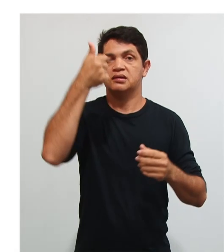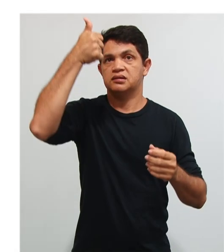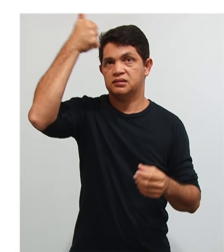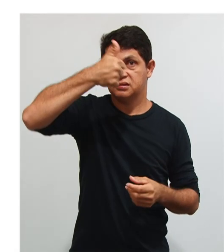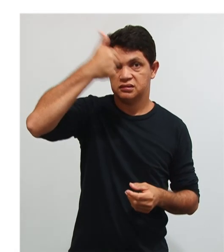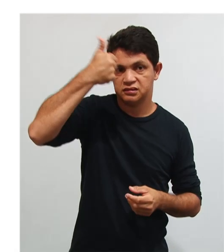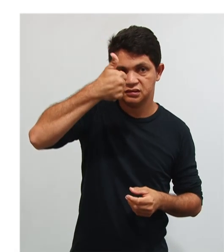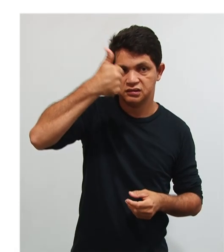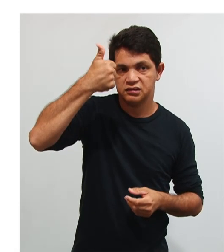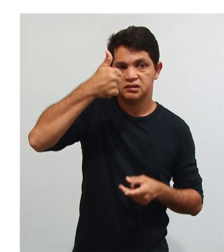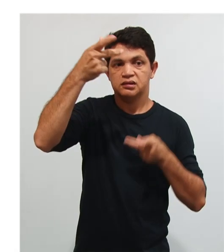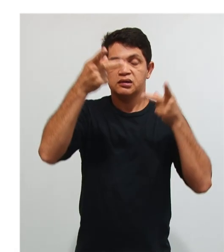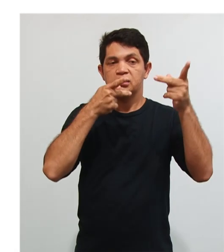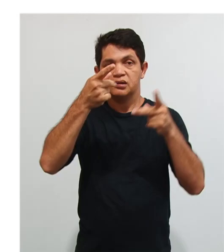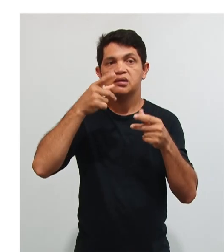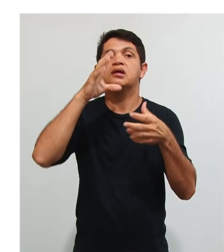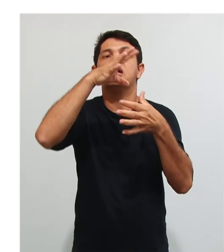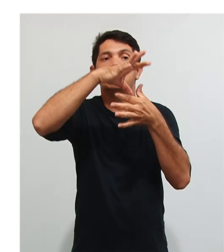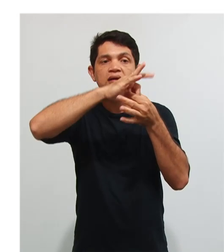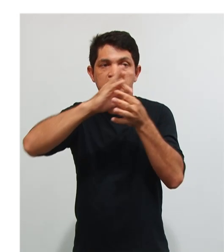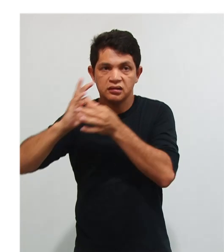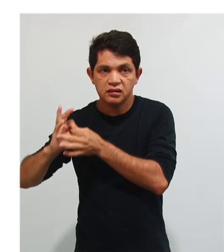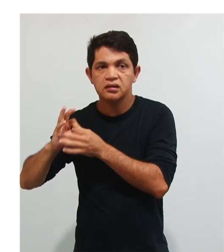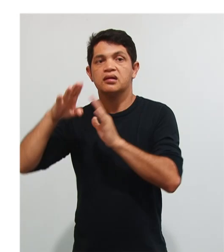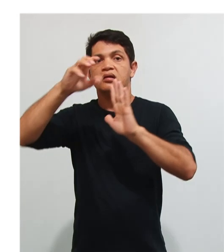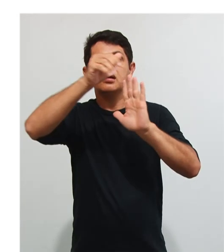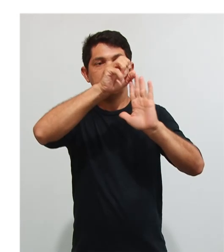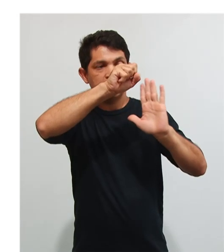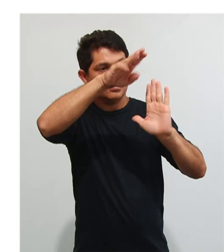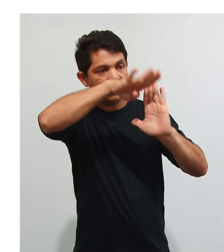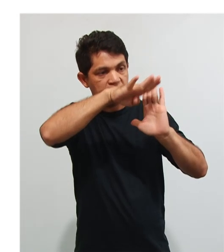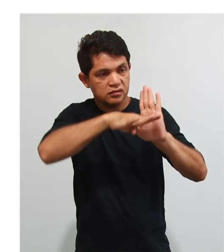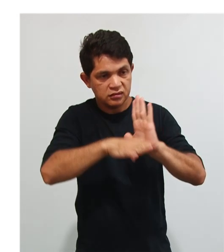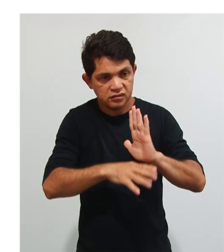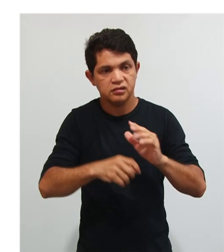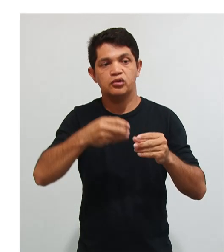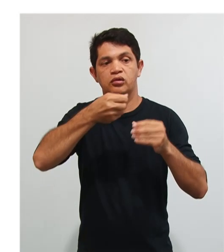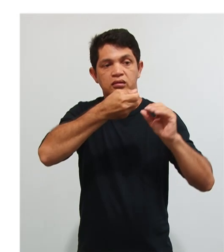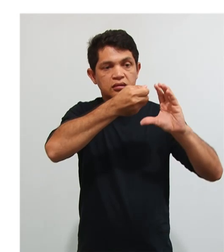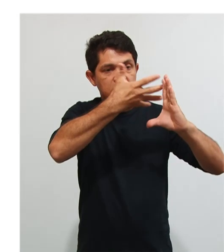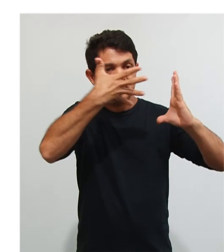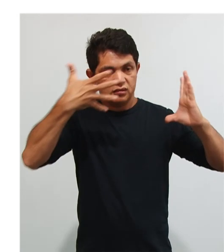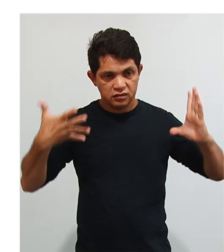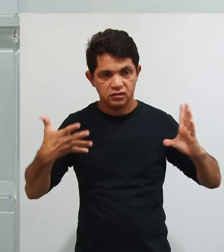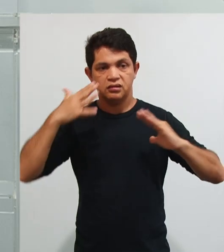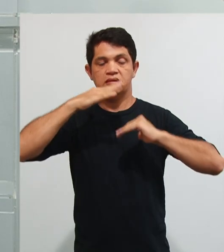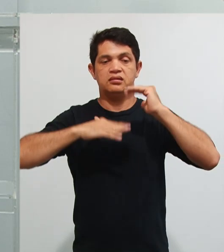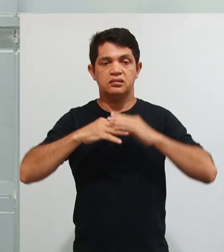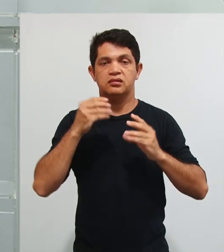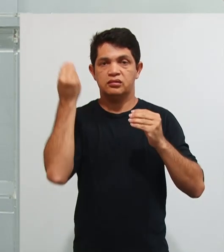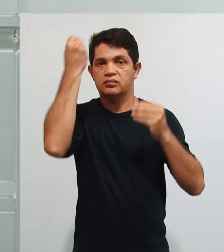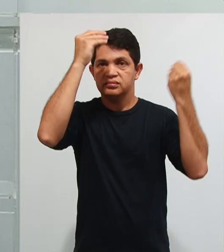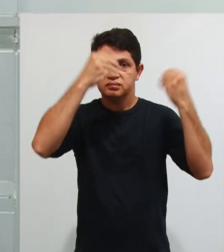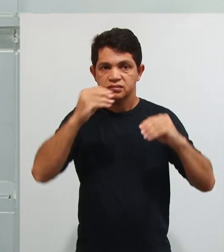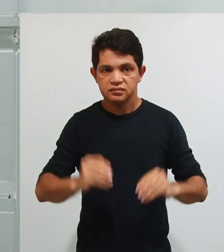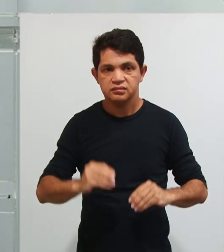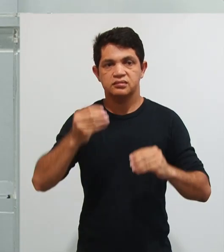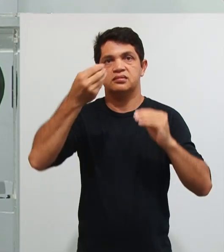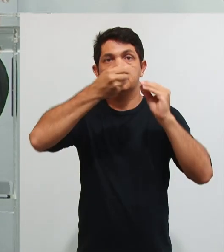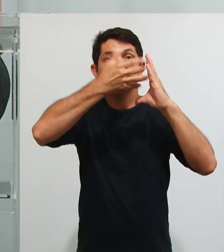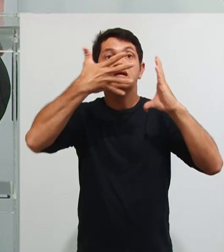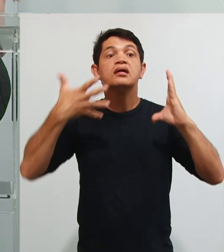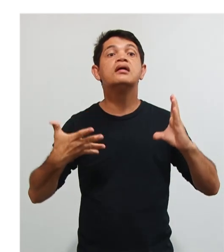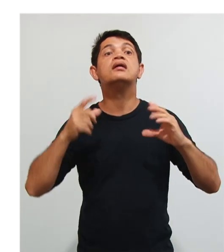o nosso planejamento estratégico, ele perpassa por componentes. Que componentes são esses,